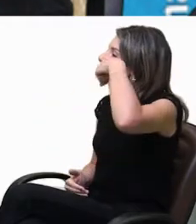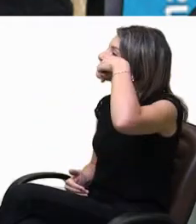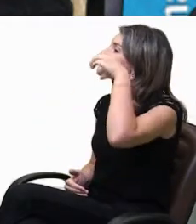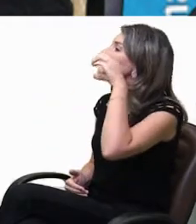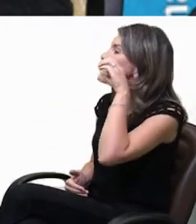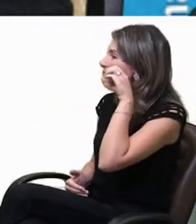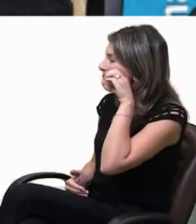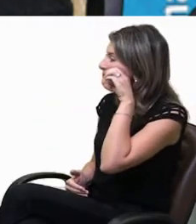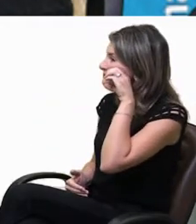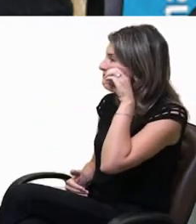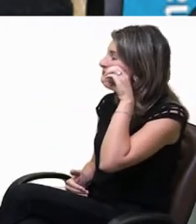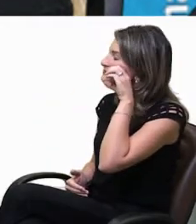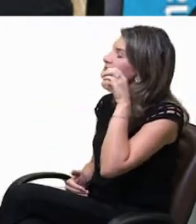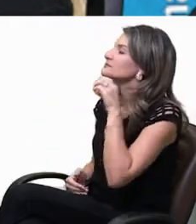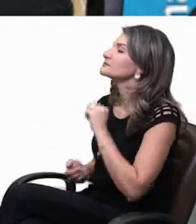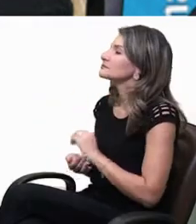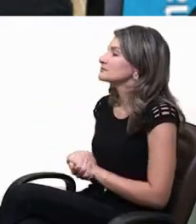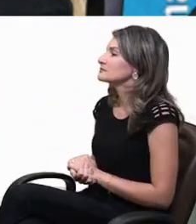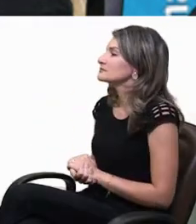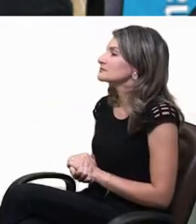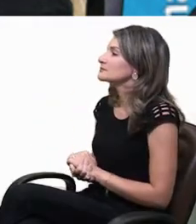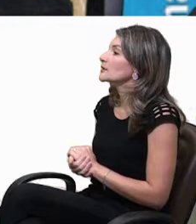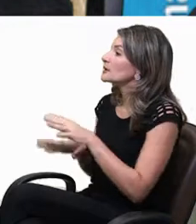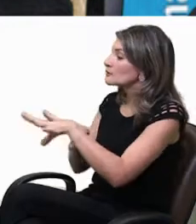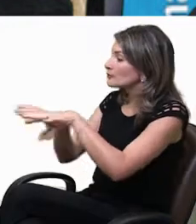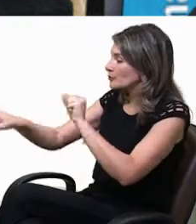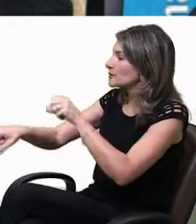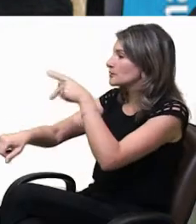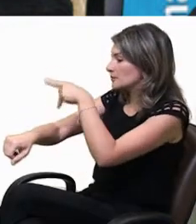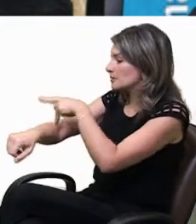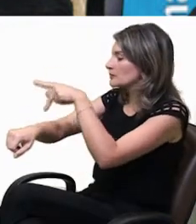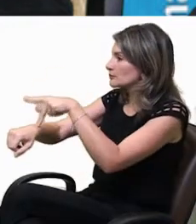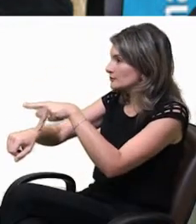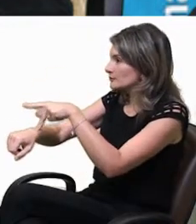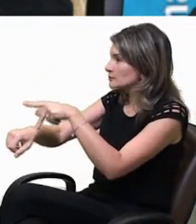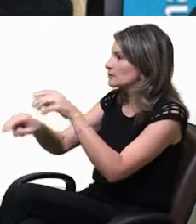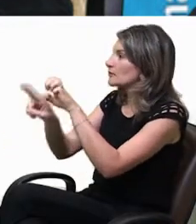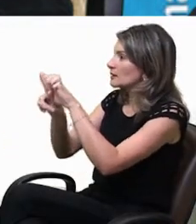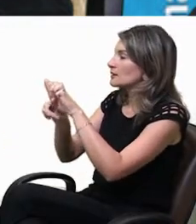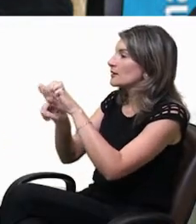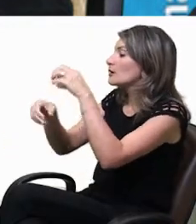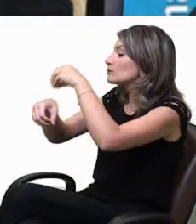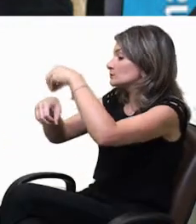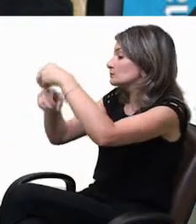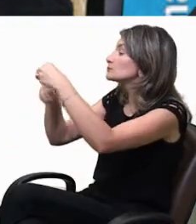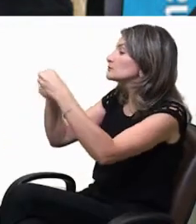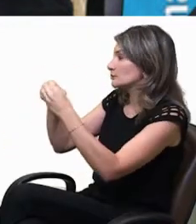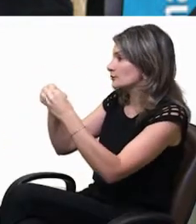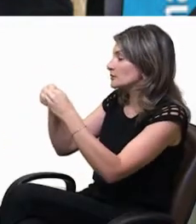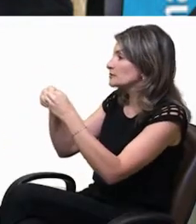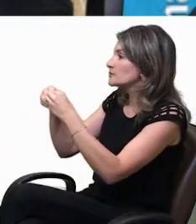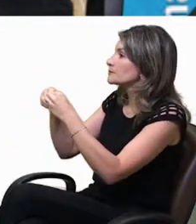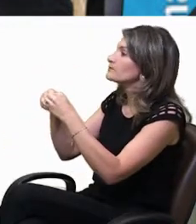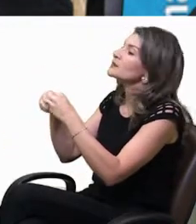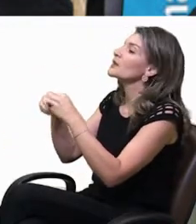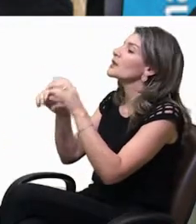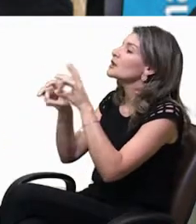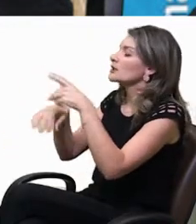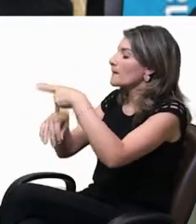Primeiramente, a Maria Clara Lobo Sayum Costa, que é formada em pedagogia pela UFG e